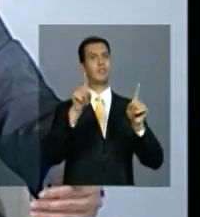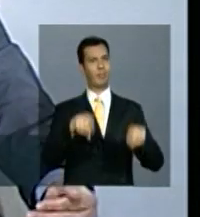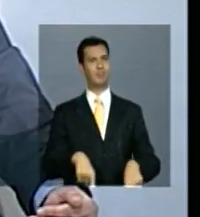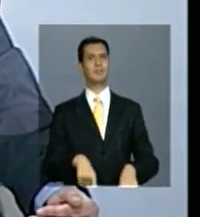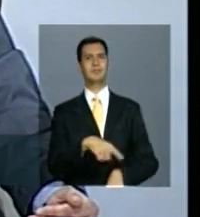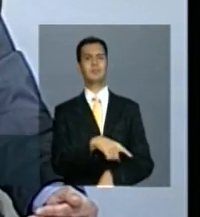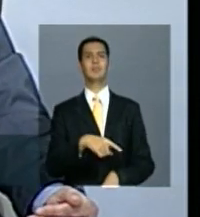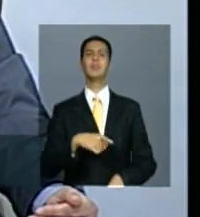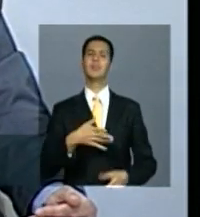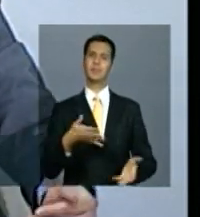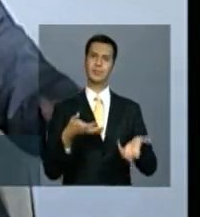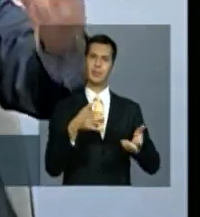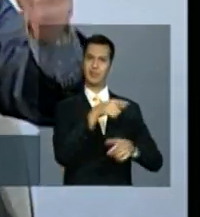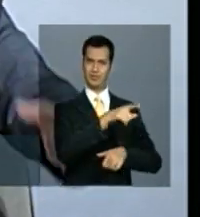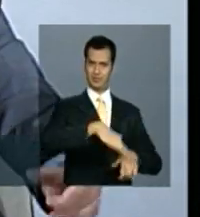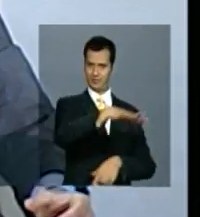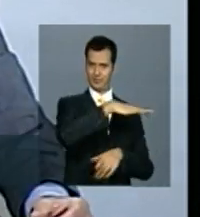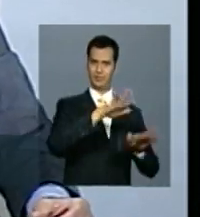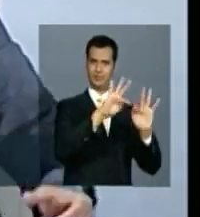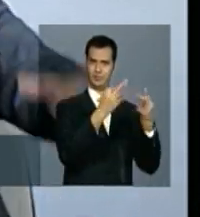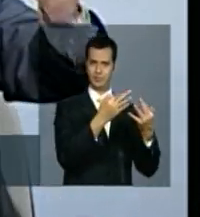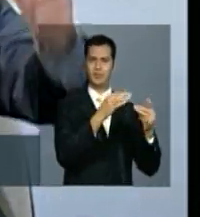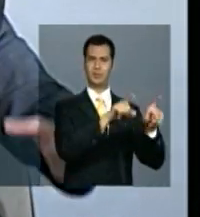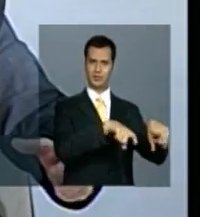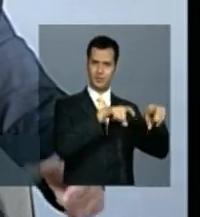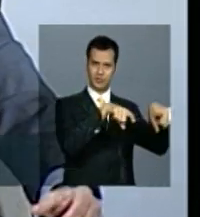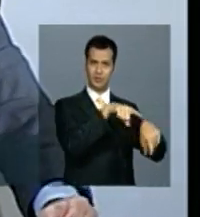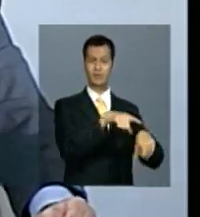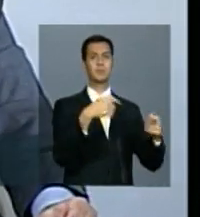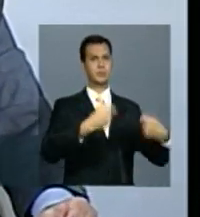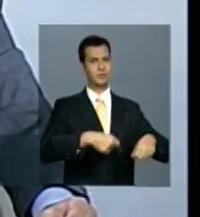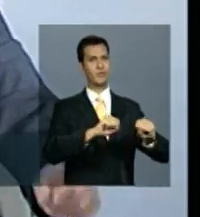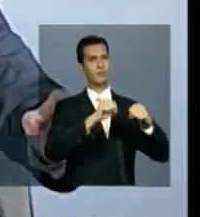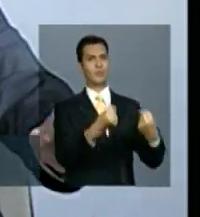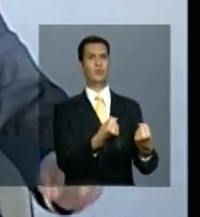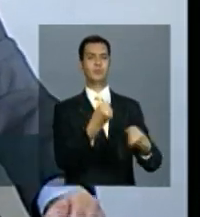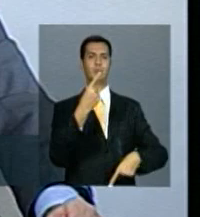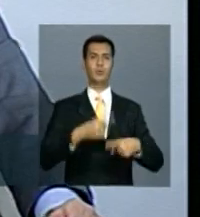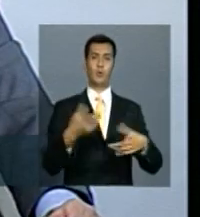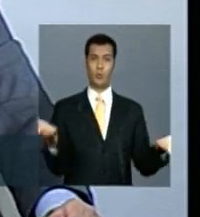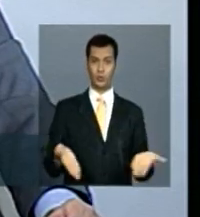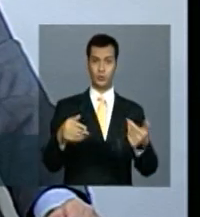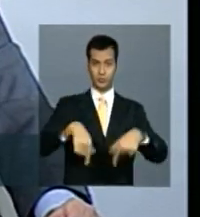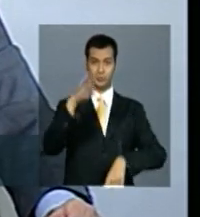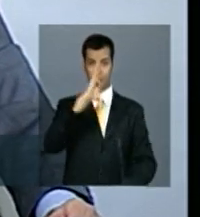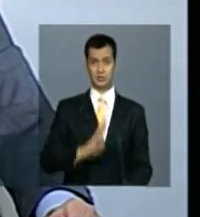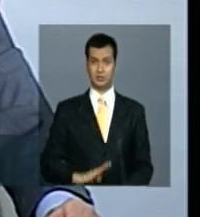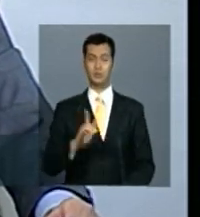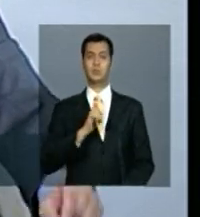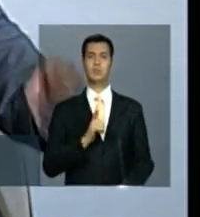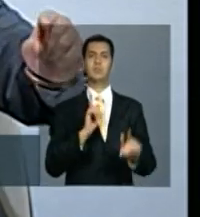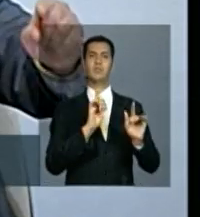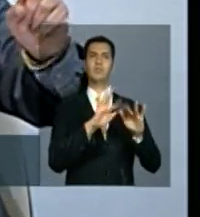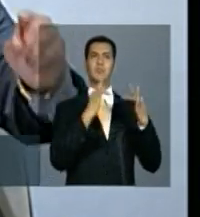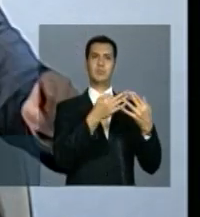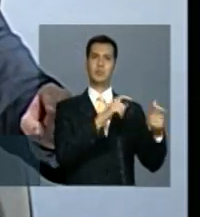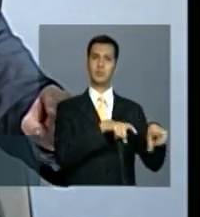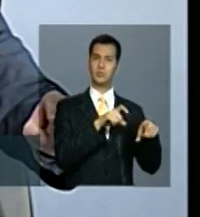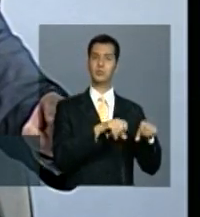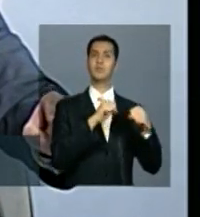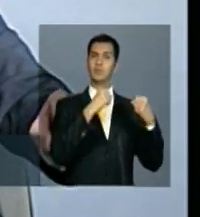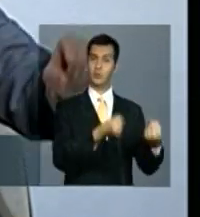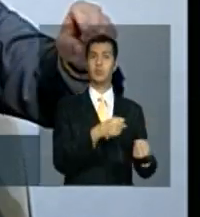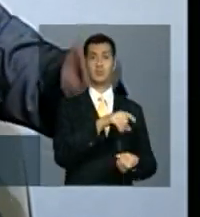esses agricultores familiares se consolidem porque nós temos hoje no Brasil uma Agricultura Familiar bastante consolidada que inclusive